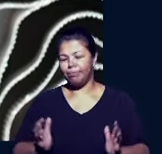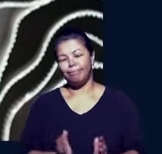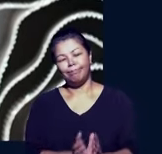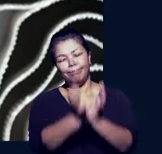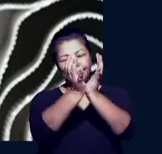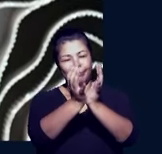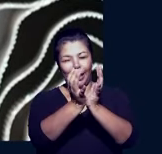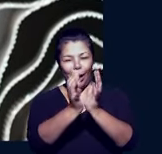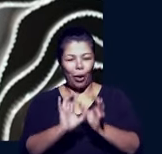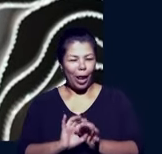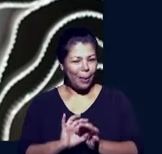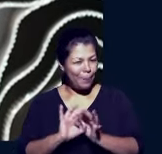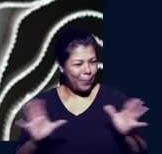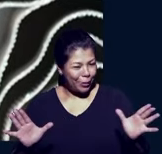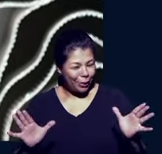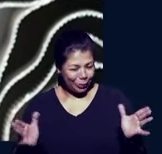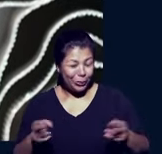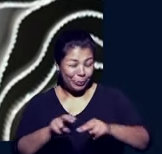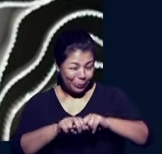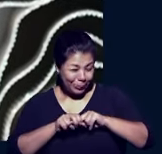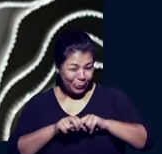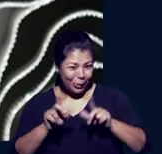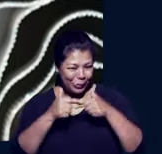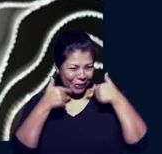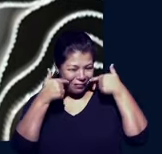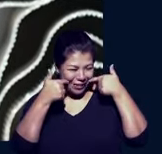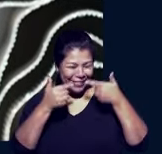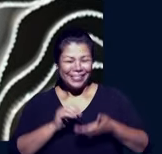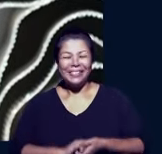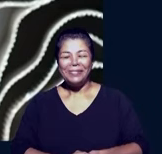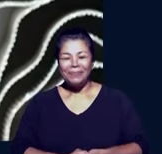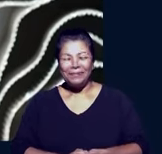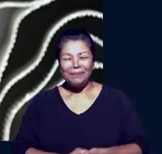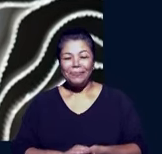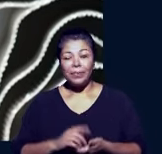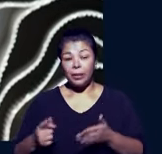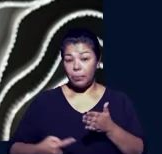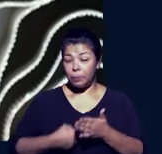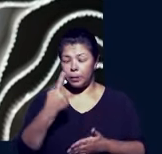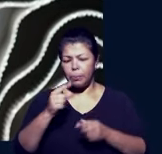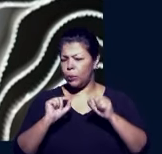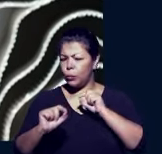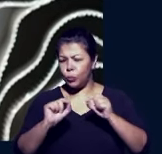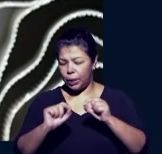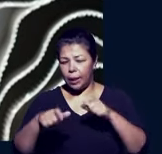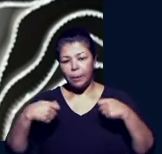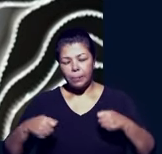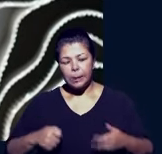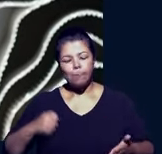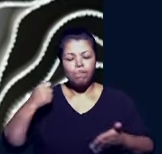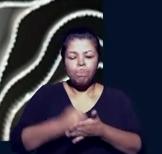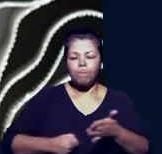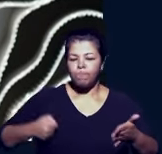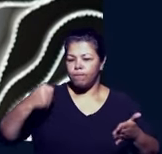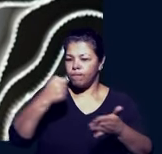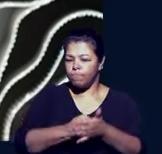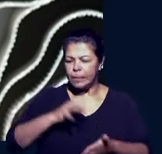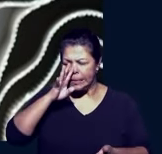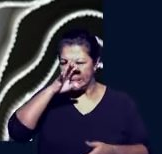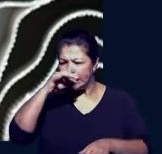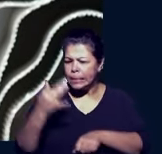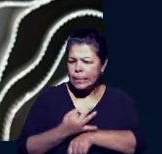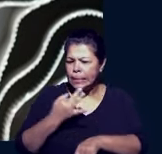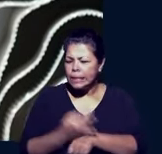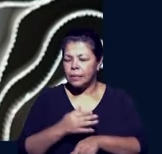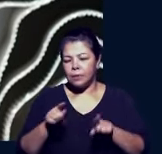felicidade toda e dizer o seguinte primeiro a gente tem que continuar e manter e perseverar na crença que é importante trazer o capital